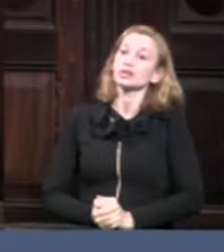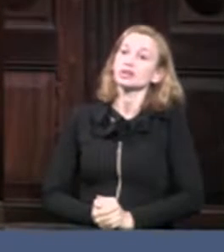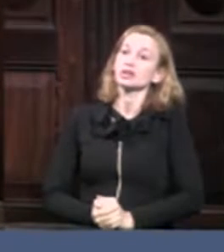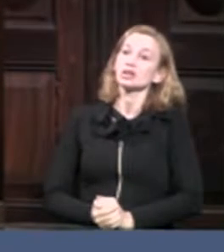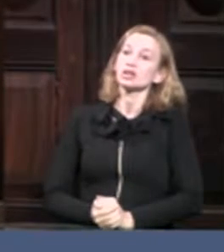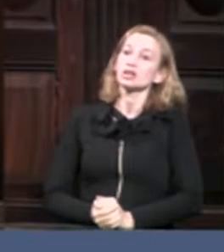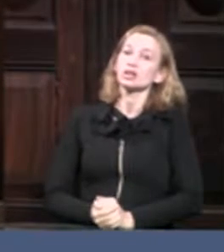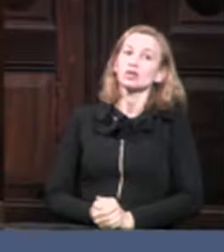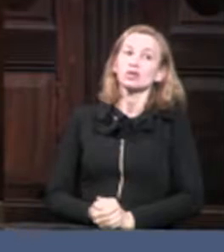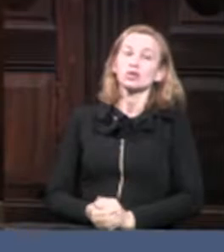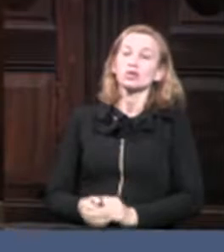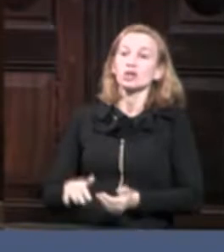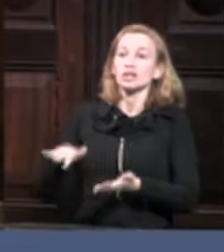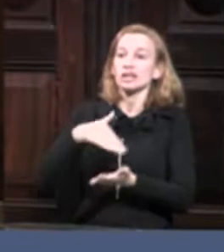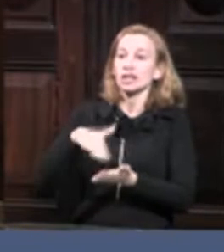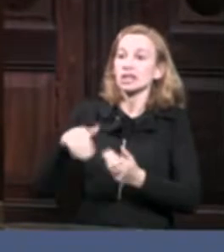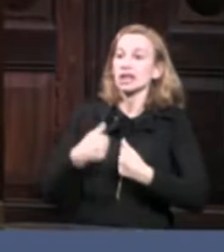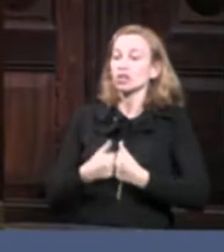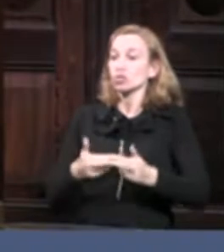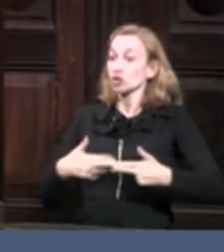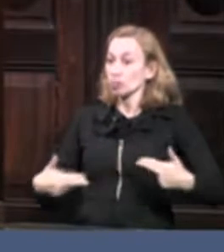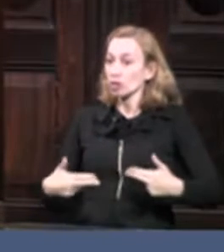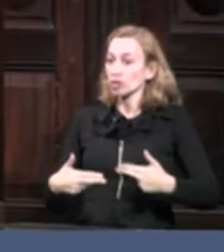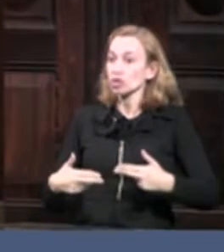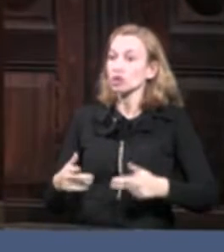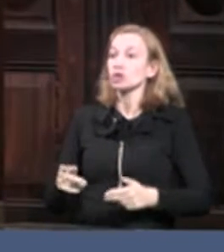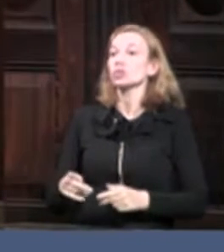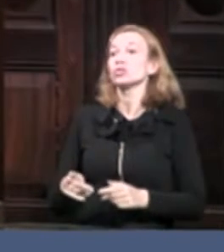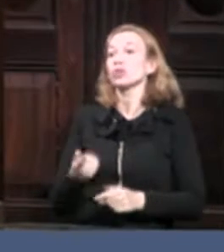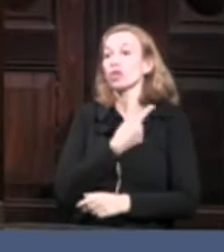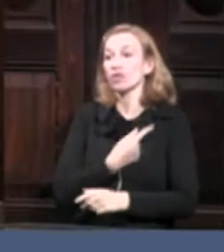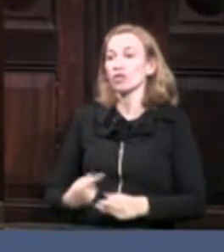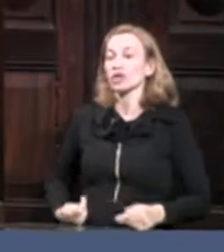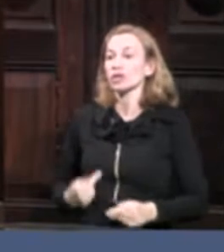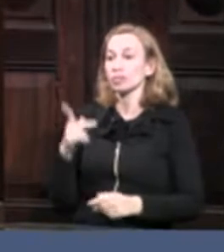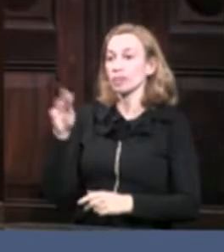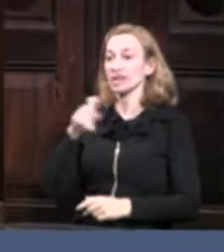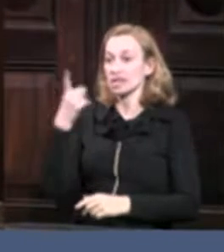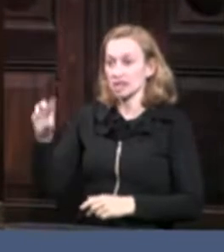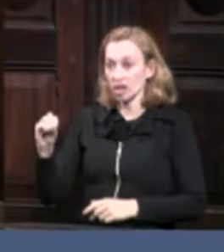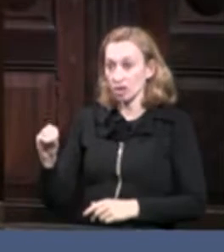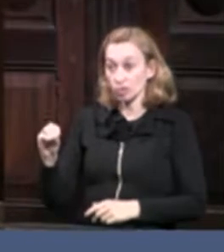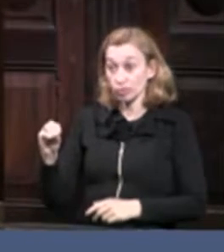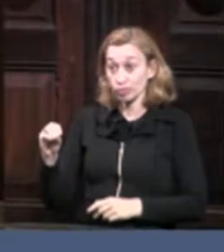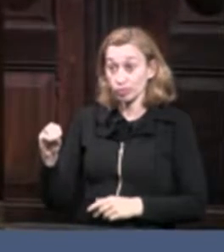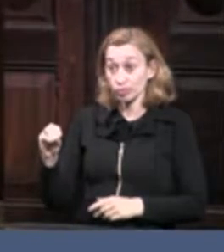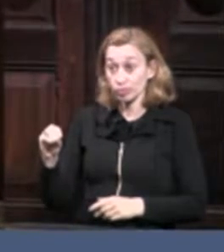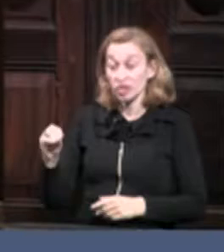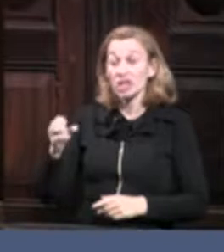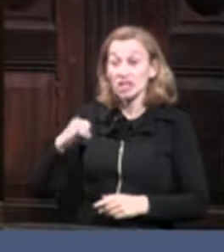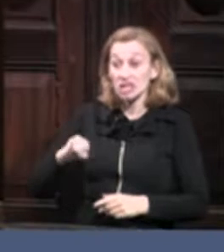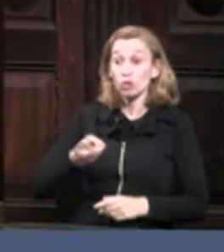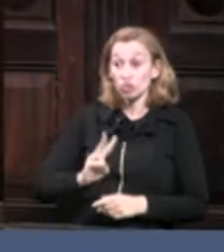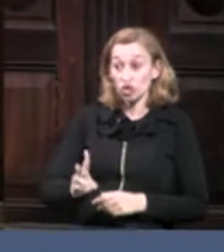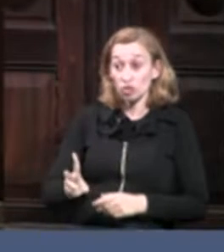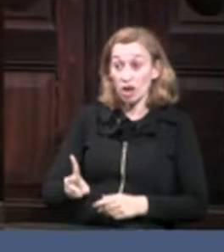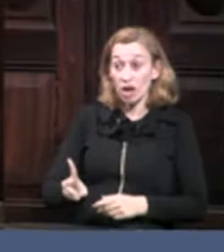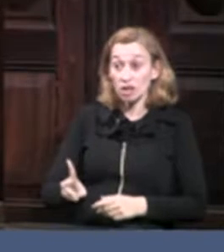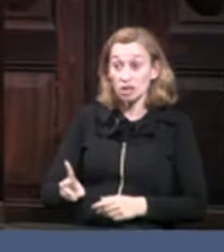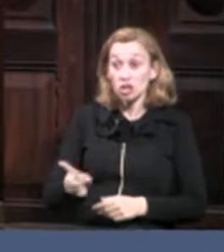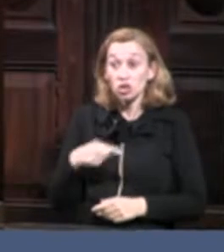posição atual da Secretaria de Transportes e do governo Pezão, se essa licitação de barcas fosse à frente, a